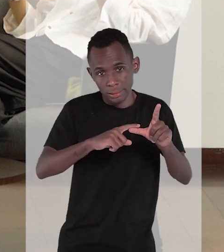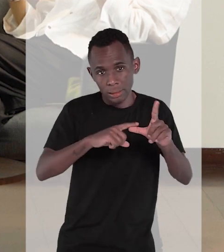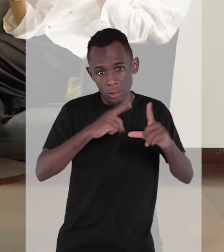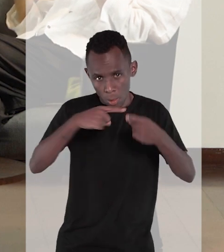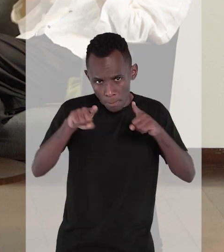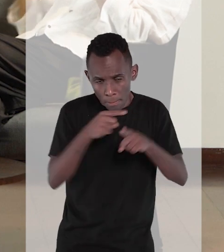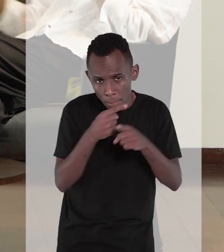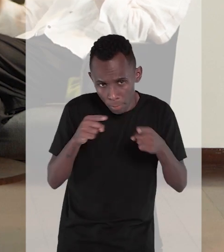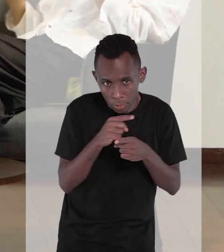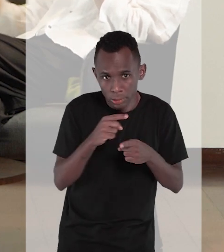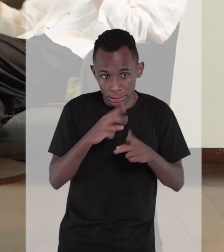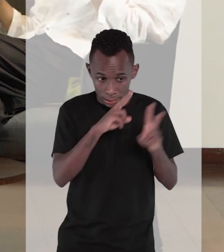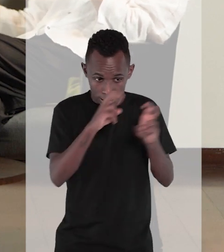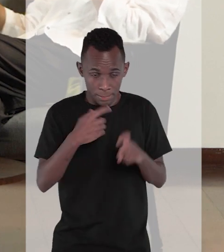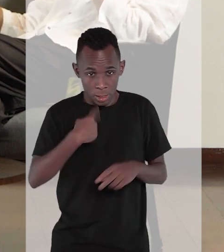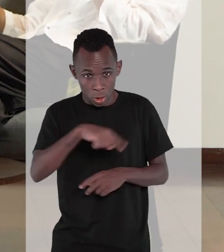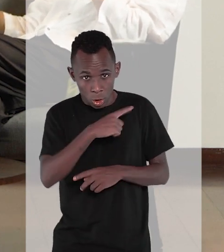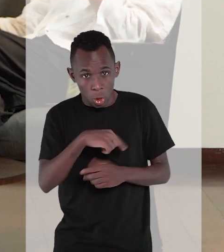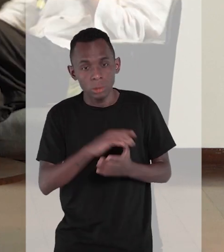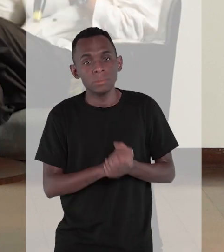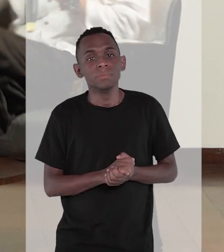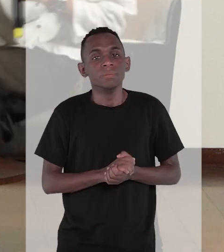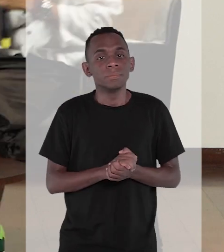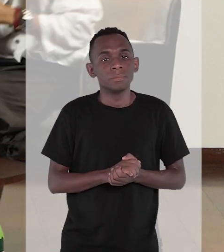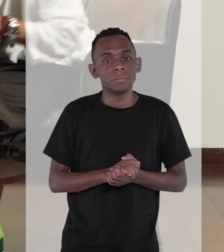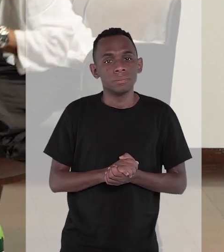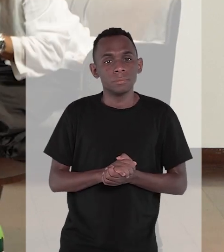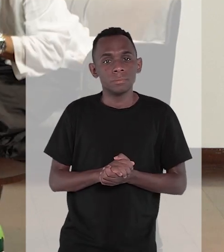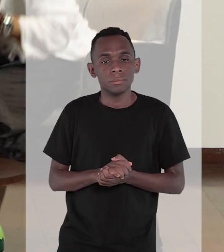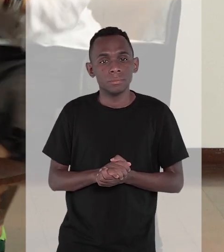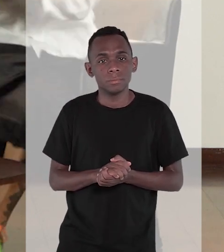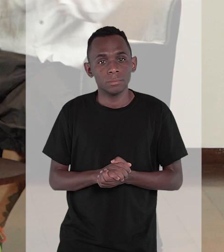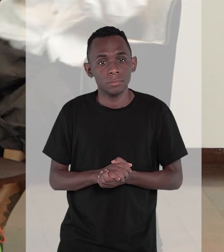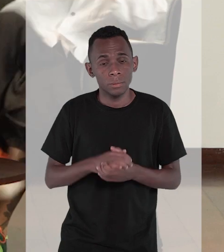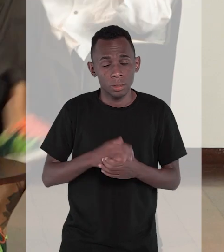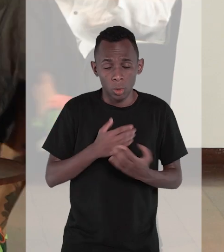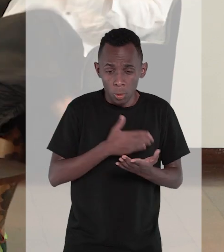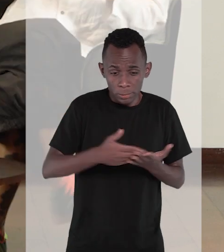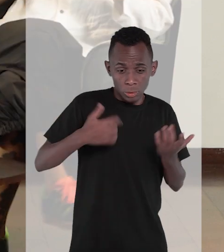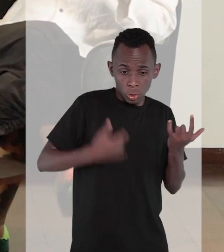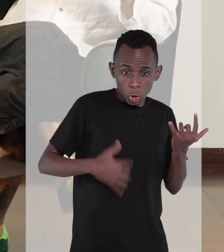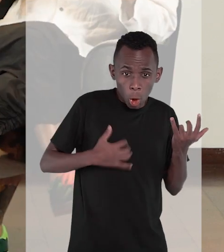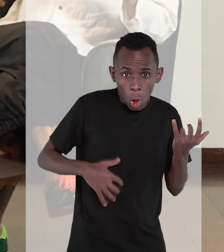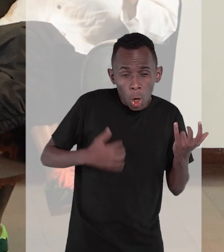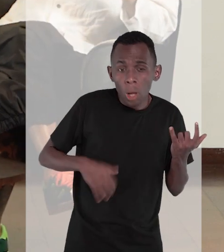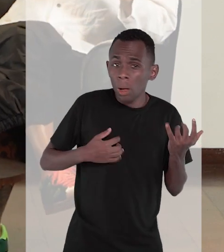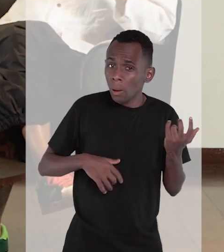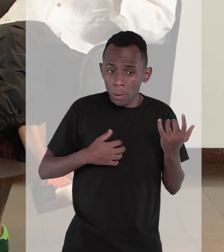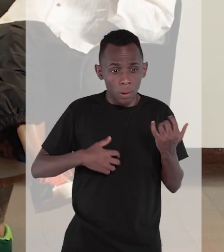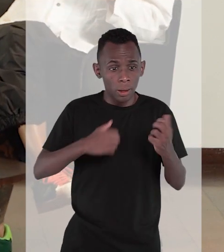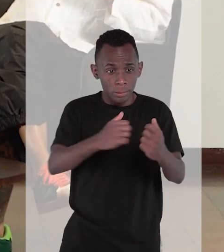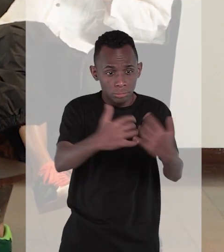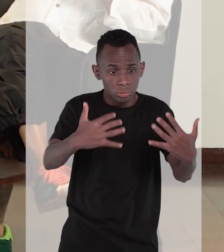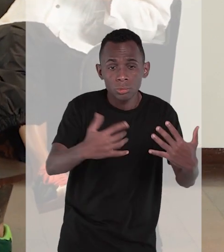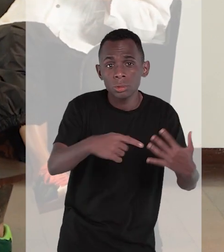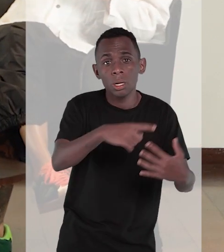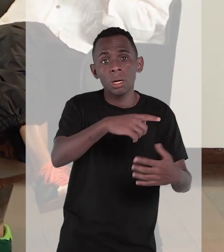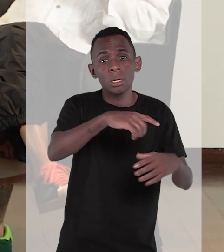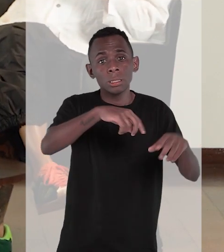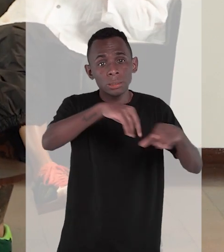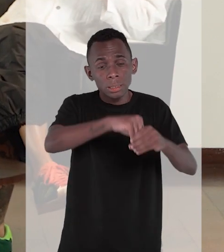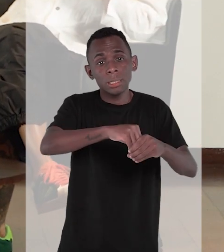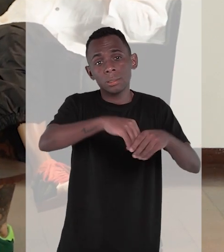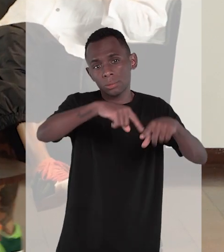ele. Um assunto nosso aqui. Ele pegou a letra, botou em cima da mesa. É essa aqui. Cheio de gente, pegou o violão, começou a tocar. Eu falei, você vai fazer agora esse